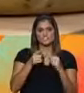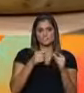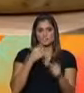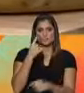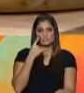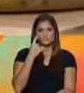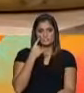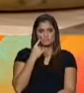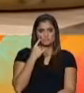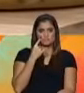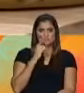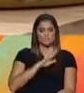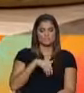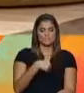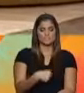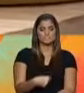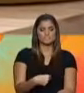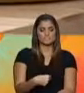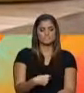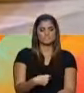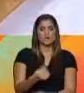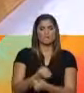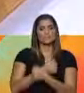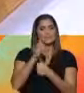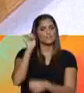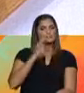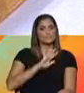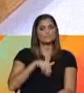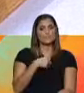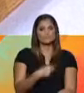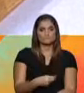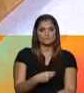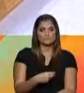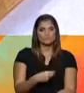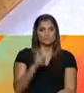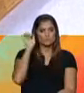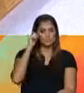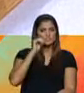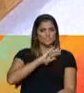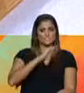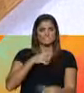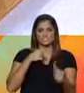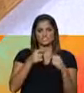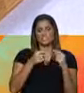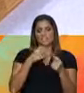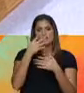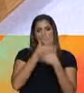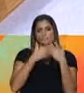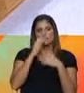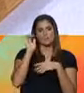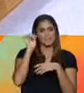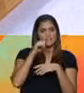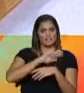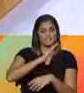conhecido mundialmente, sublime, que é o melhor queijo do mundo, é o queijo da Serra da Estrela. A confusão que há entre